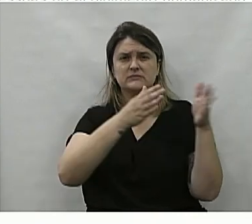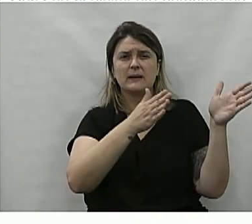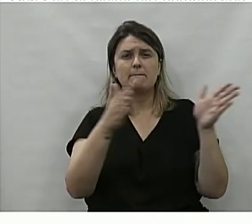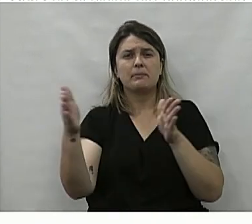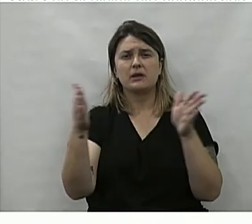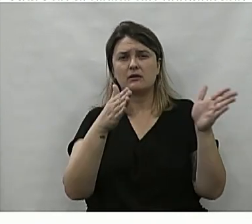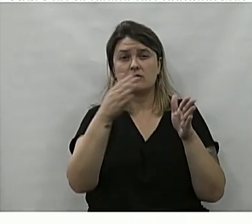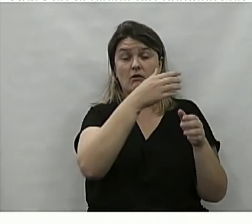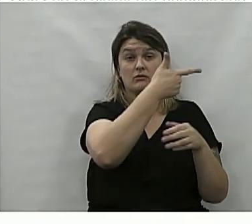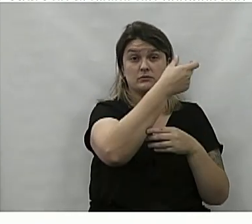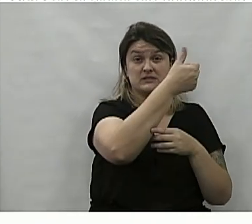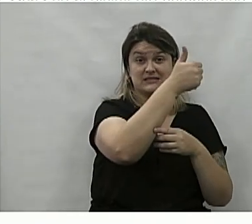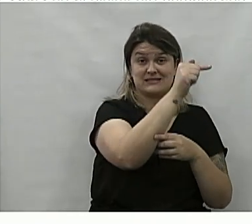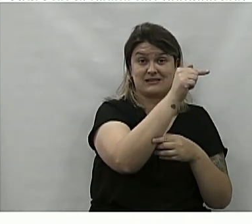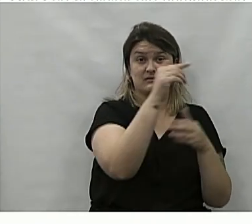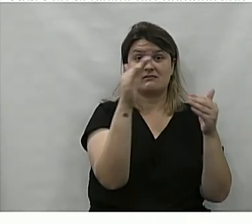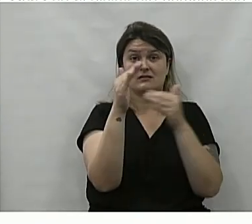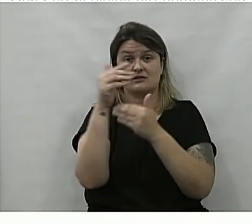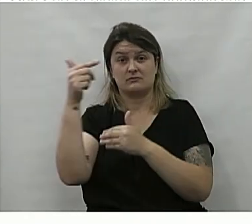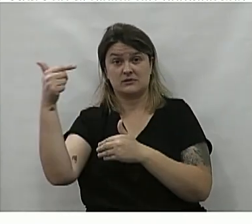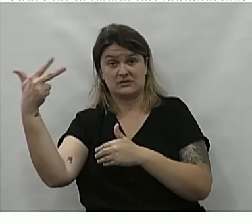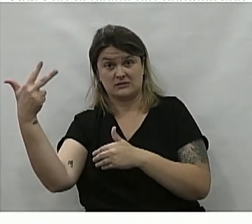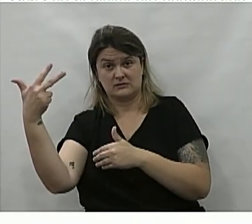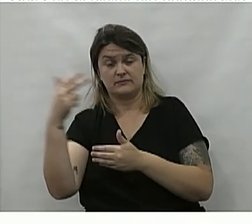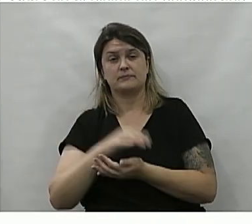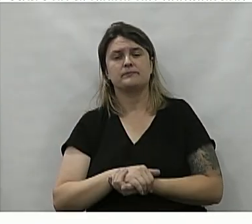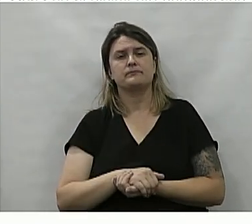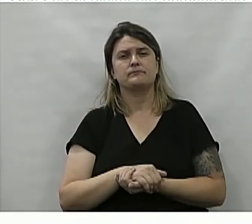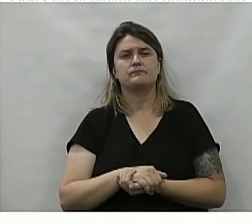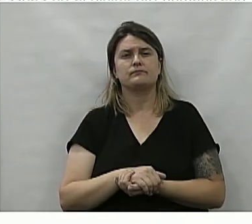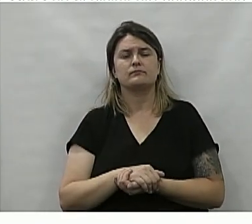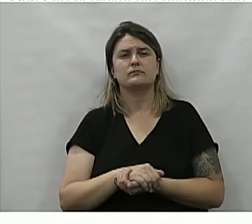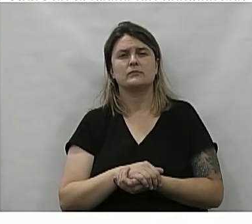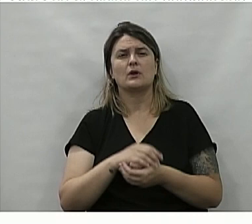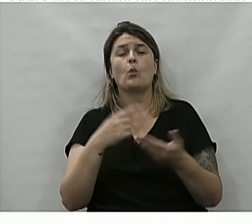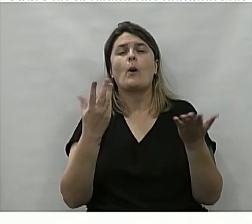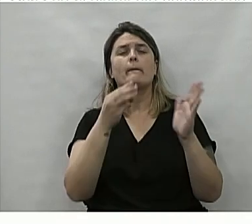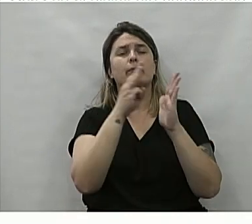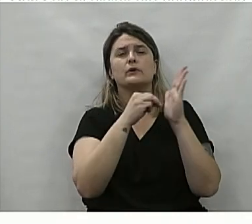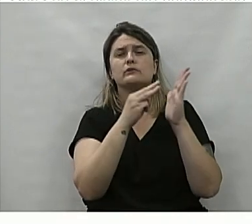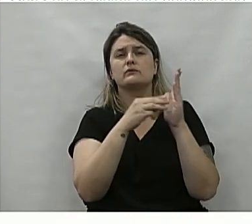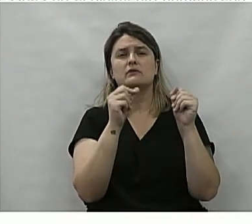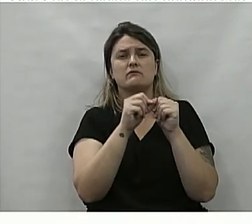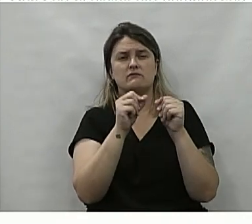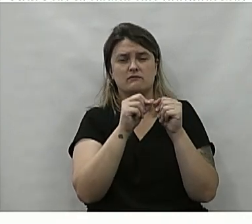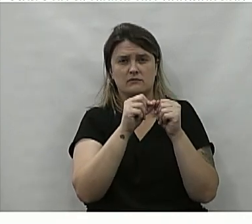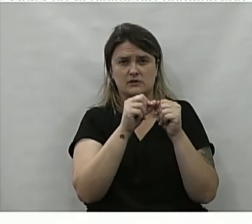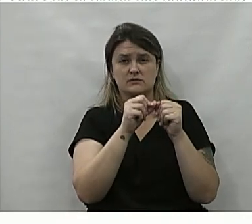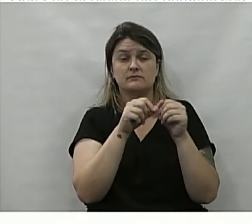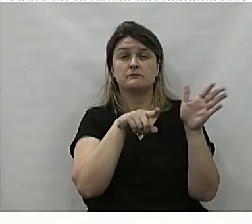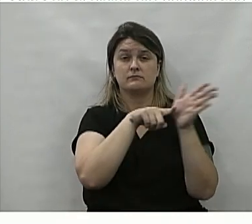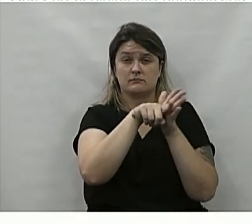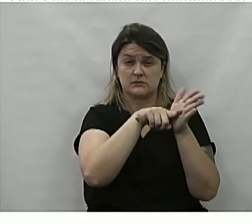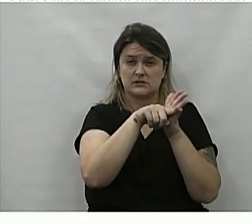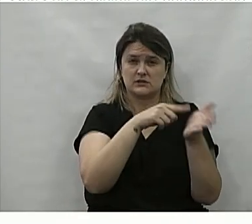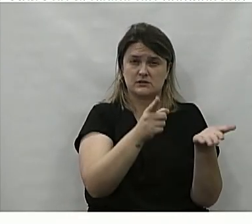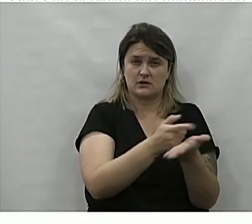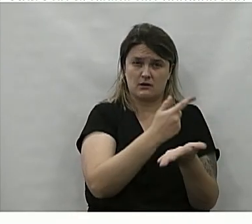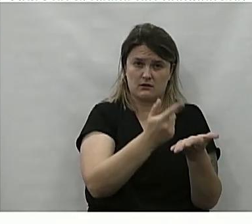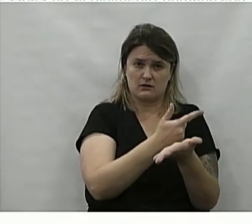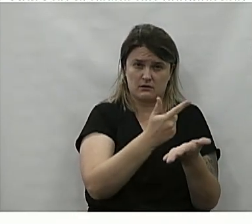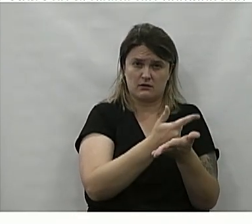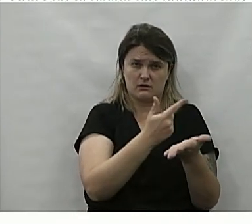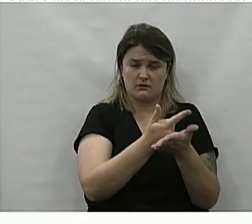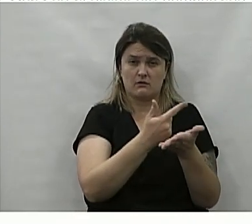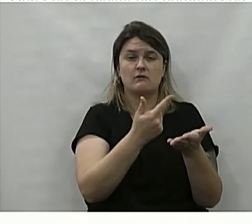Compreendido Entre 2017 E 2023 Os procedimentos Metodológicos Foram compreendidos Pela pesquisa Bibliográfica